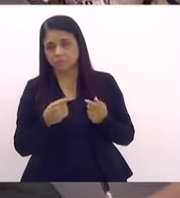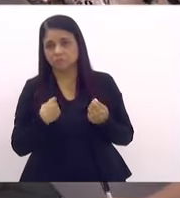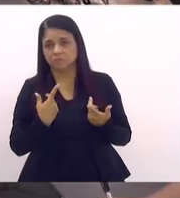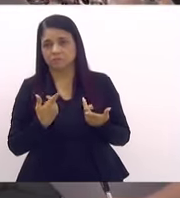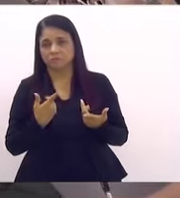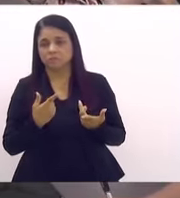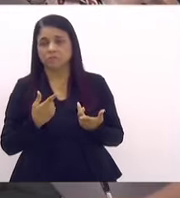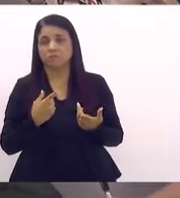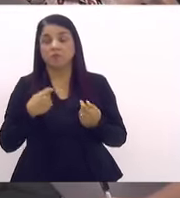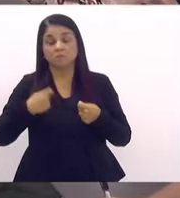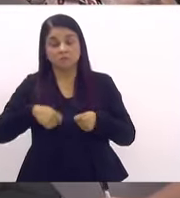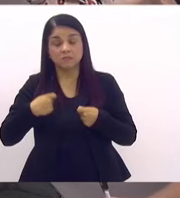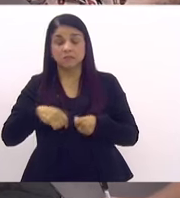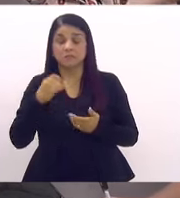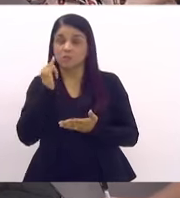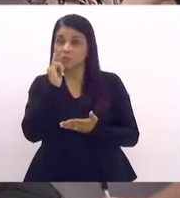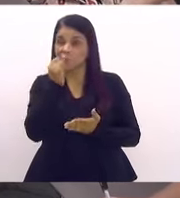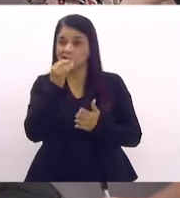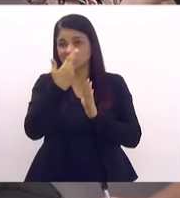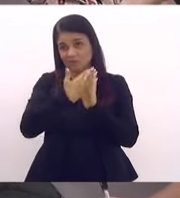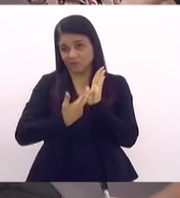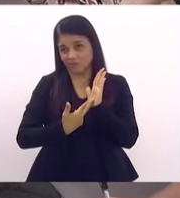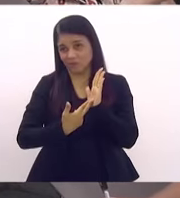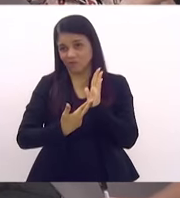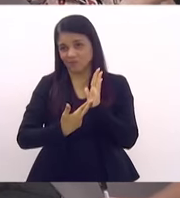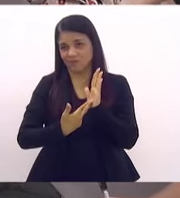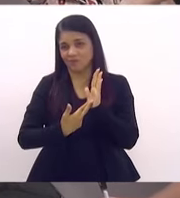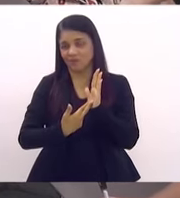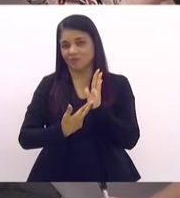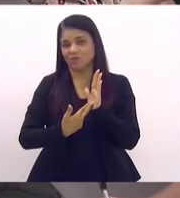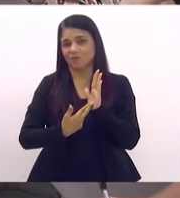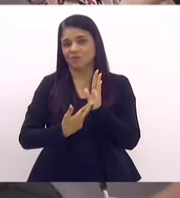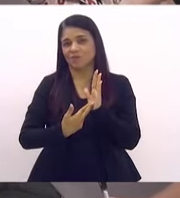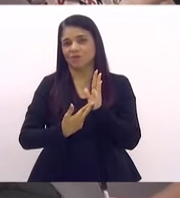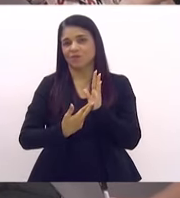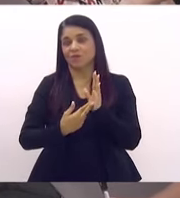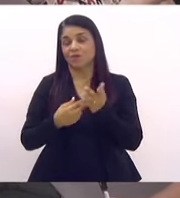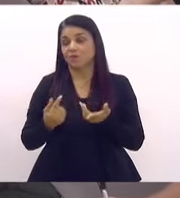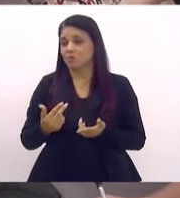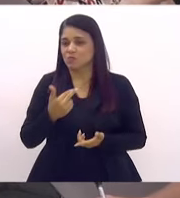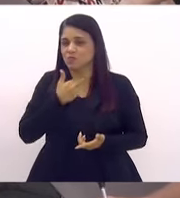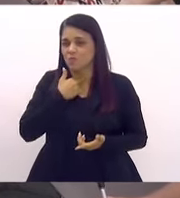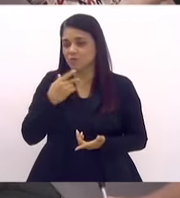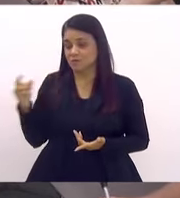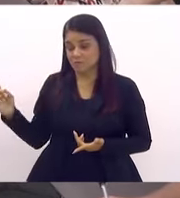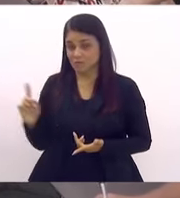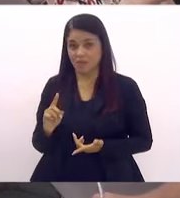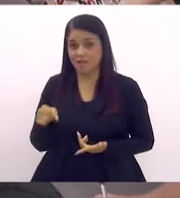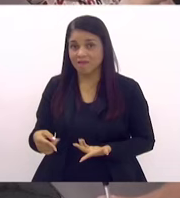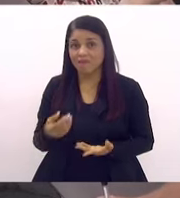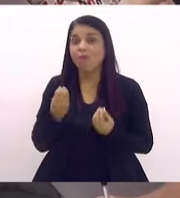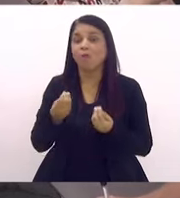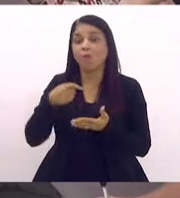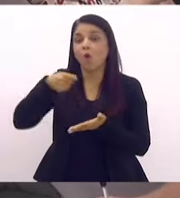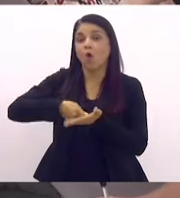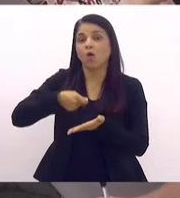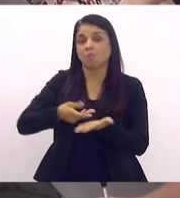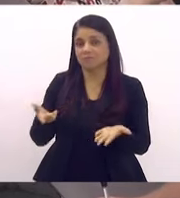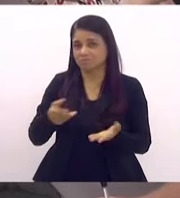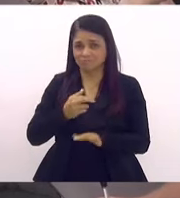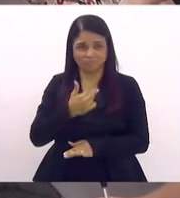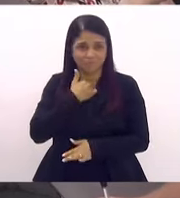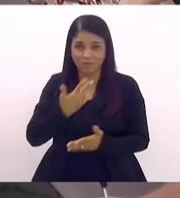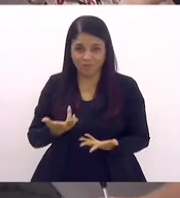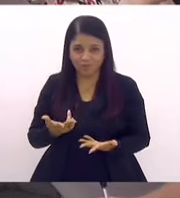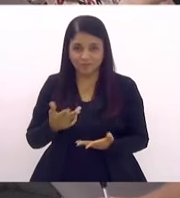relator faça esse entendimento nosso. E não estando aqui, a gente não tem como obrigá-lo a fazê-lo. E se votarmos, aí